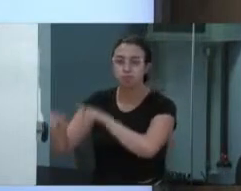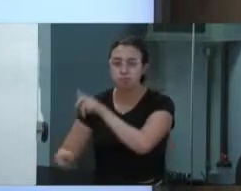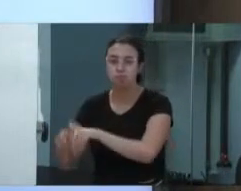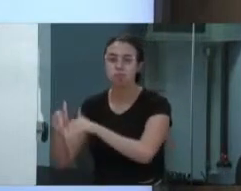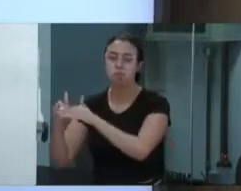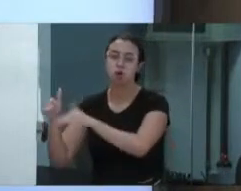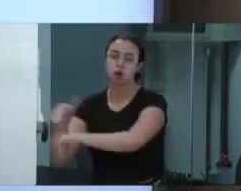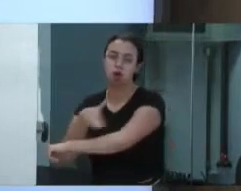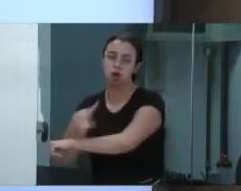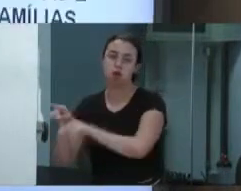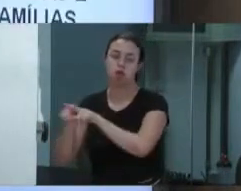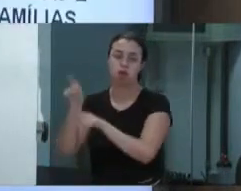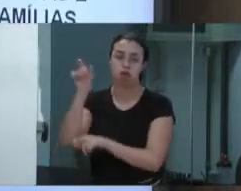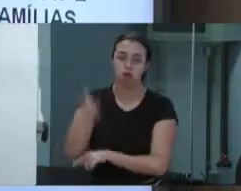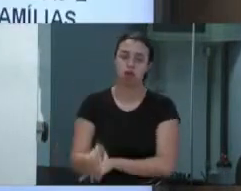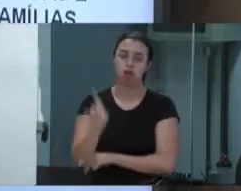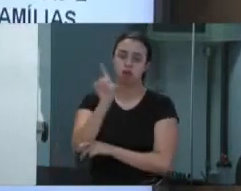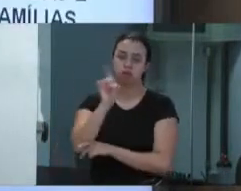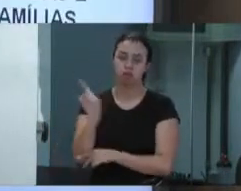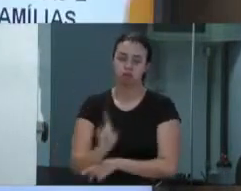pessoa com deficiência.